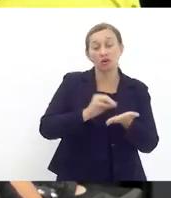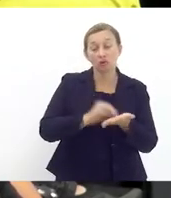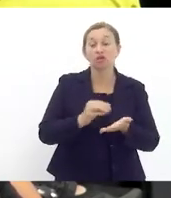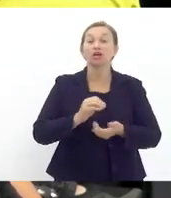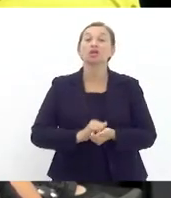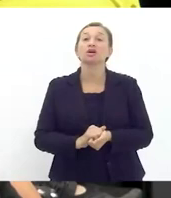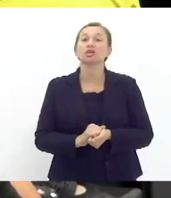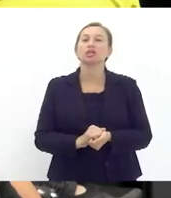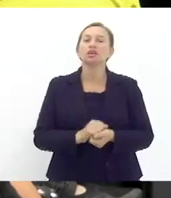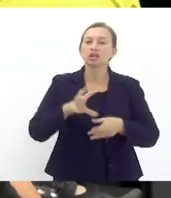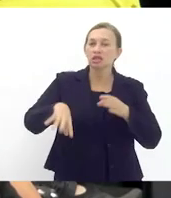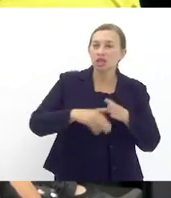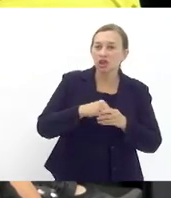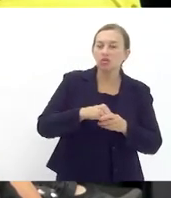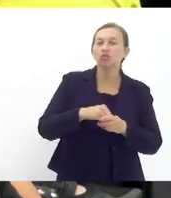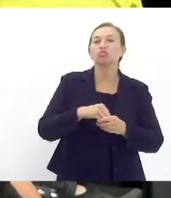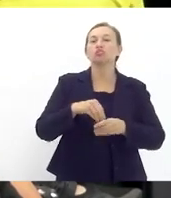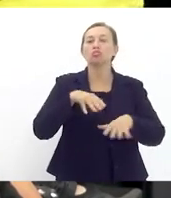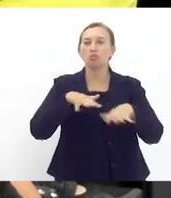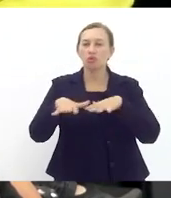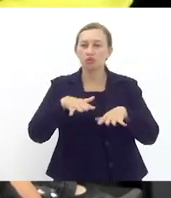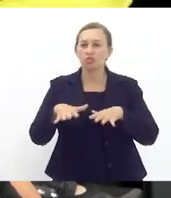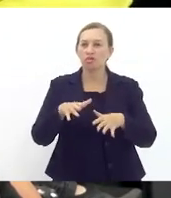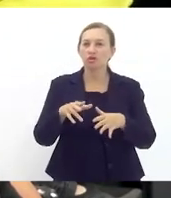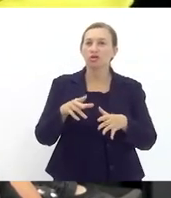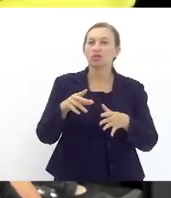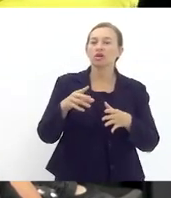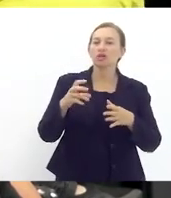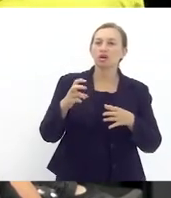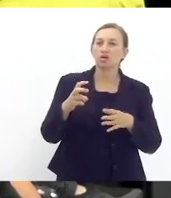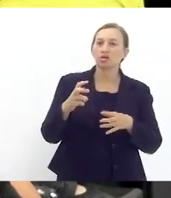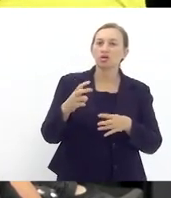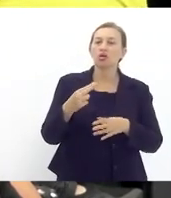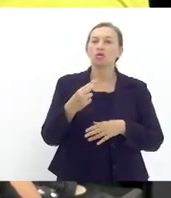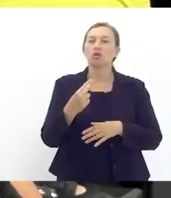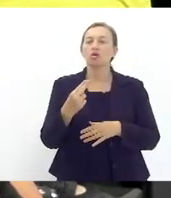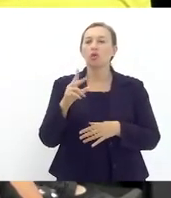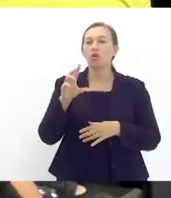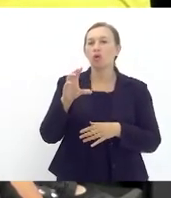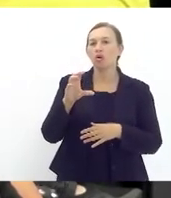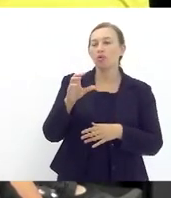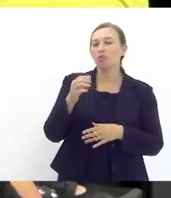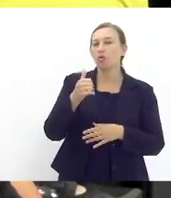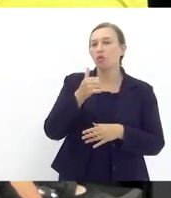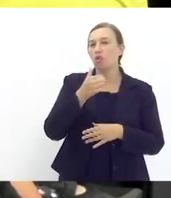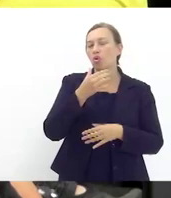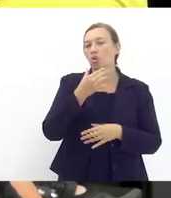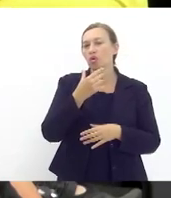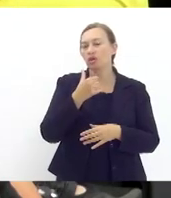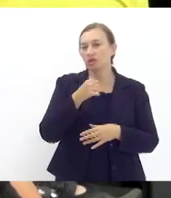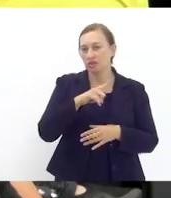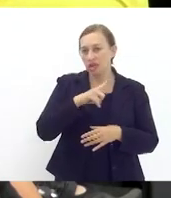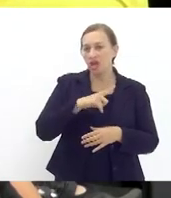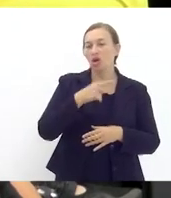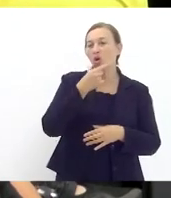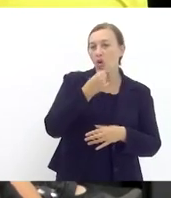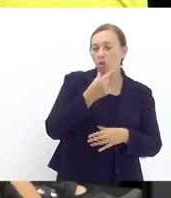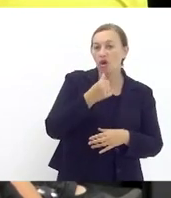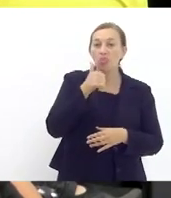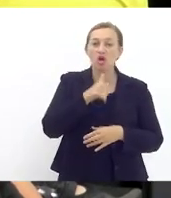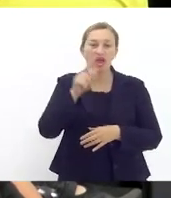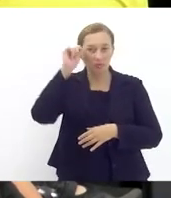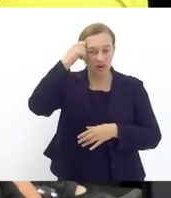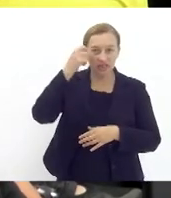dentro desse movimento que ainda é ocupado por sua maioria de homens e como mulher preta que falando